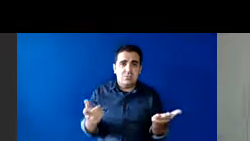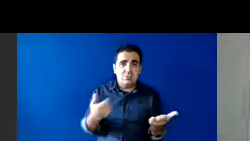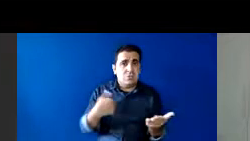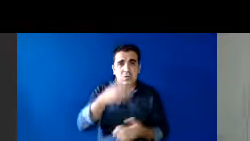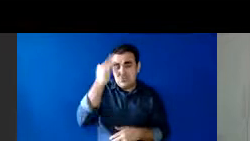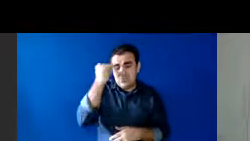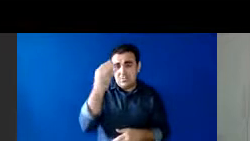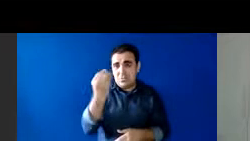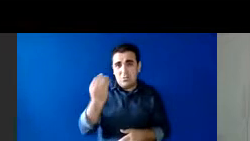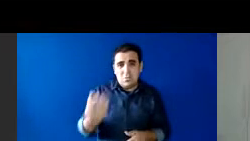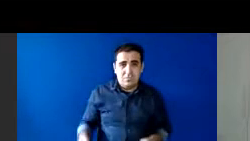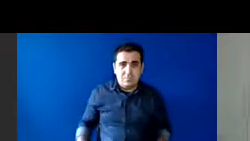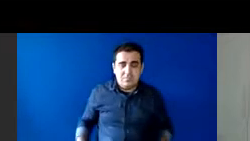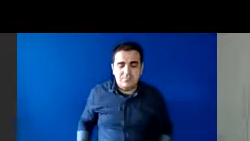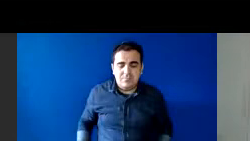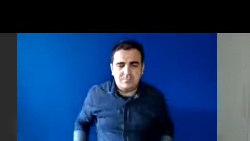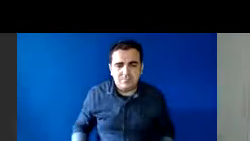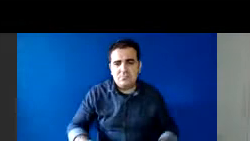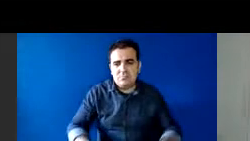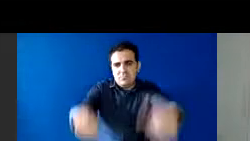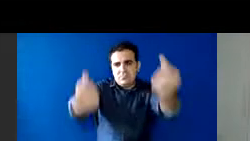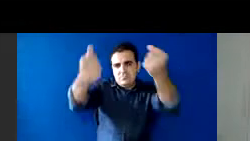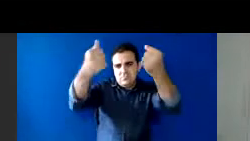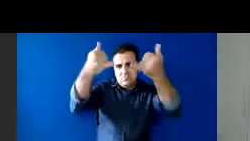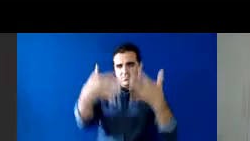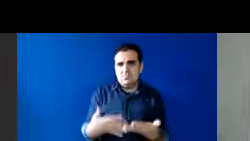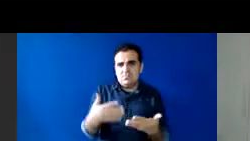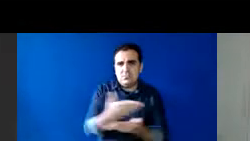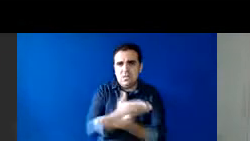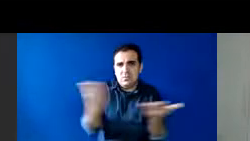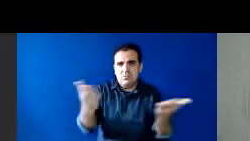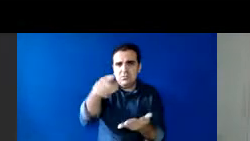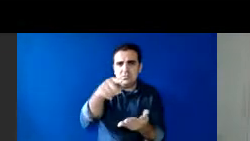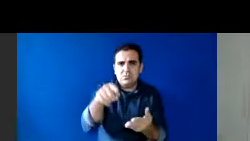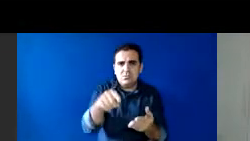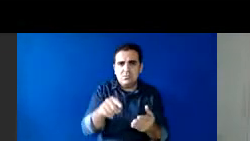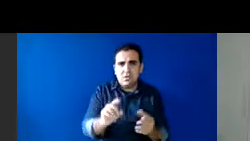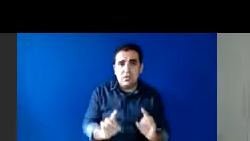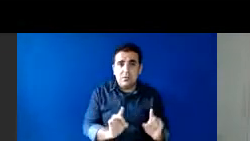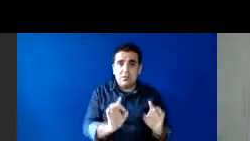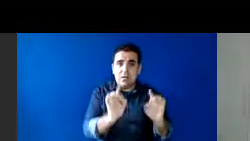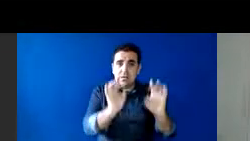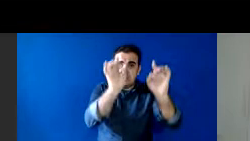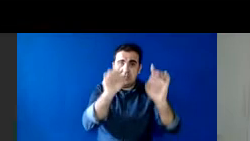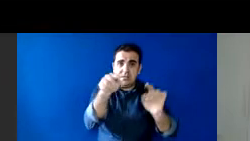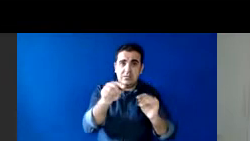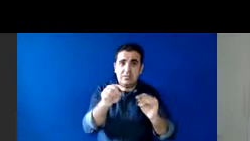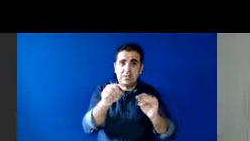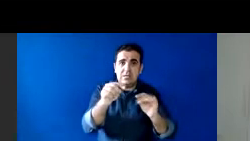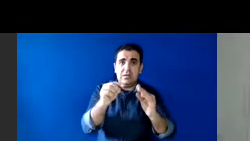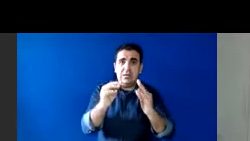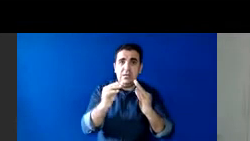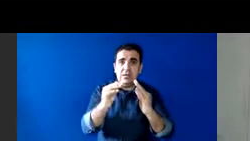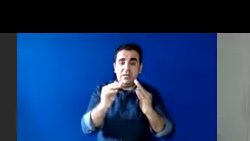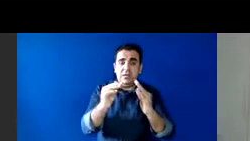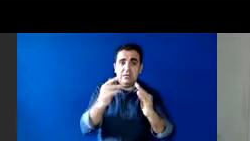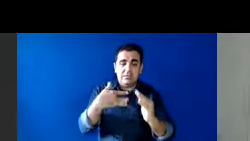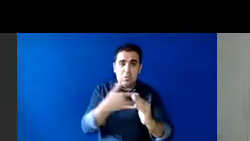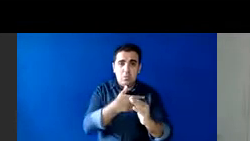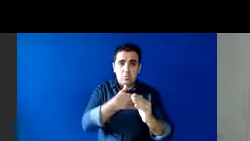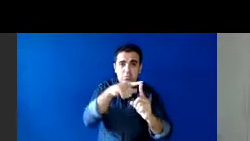Então, eu digo isso porque vocês que estão entrando numa especialização em saúde materna e saúde